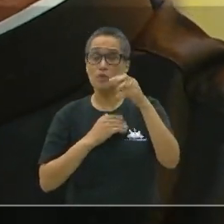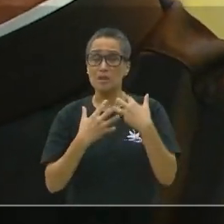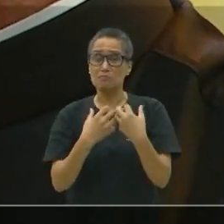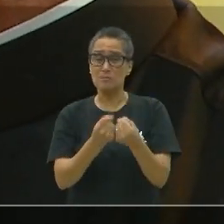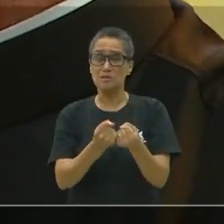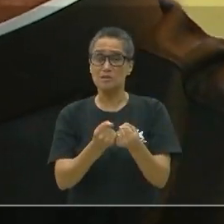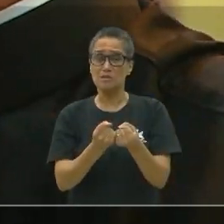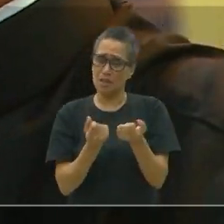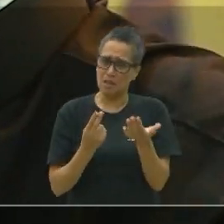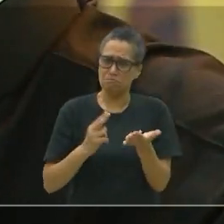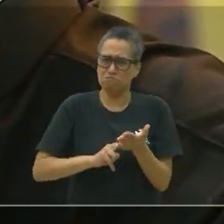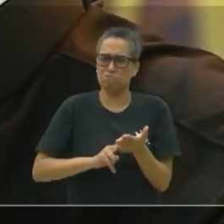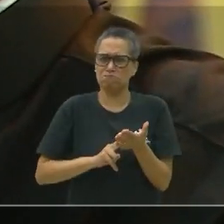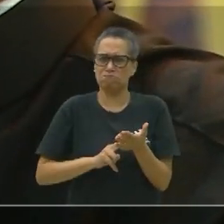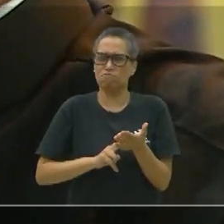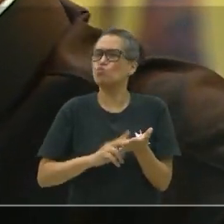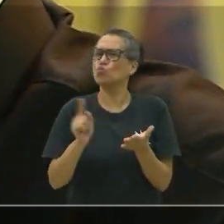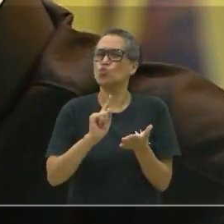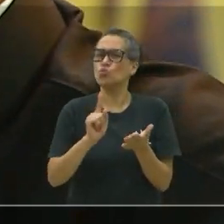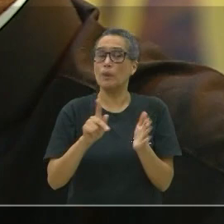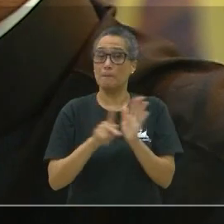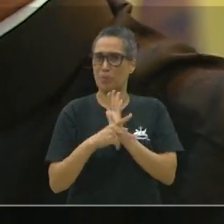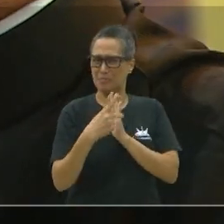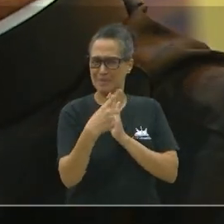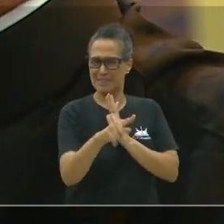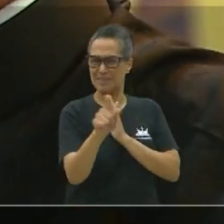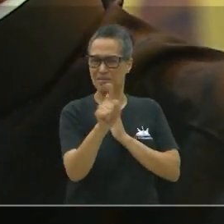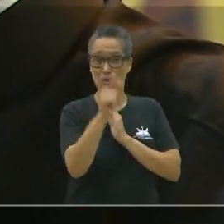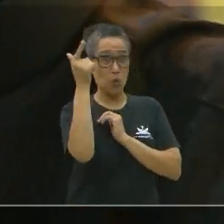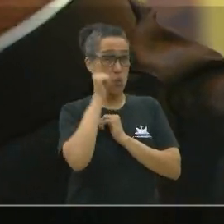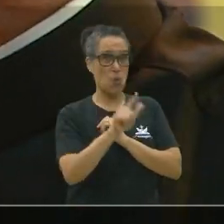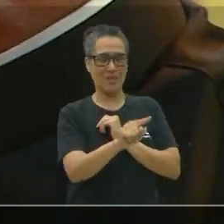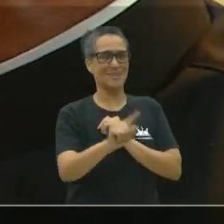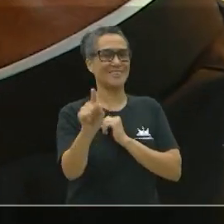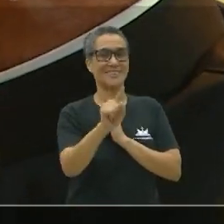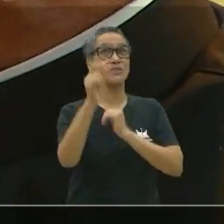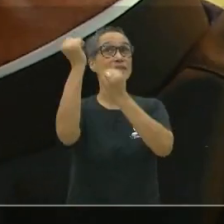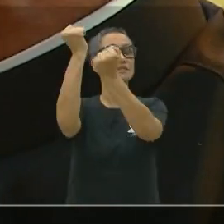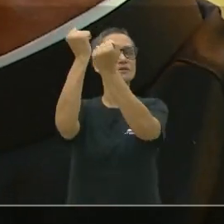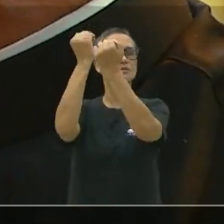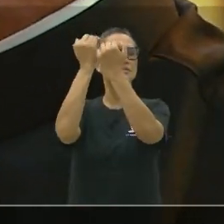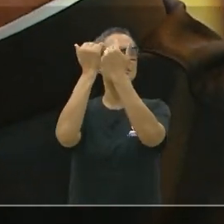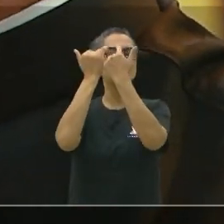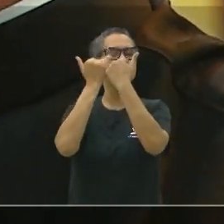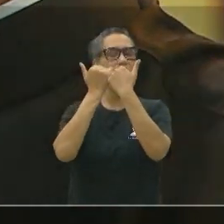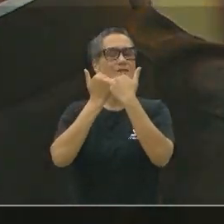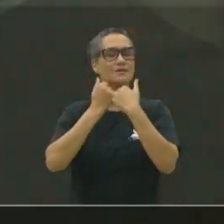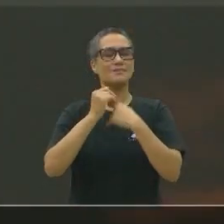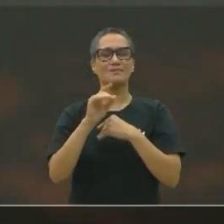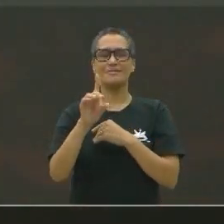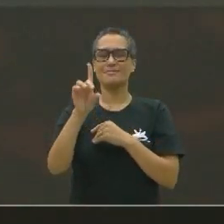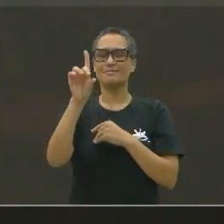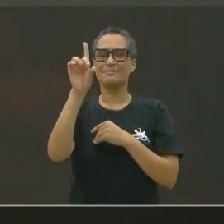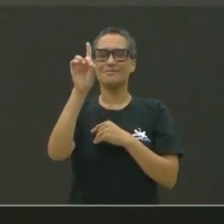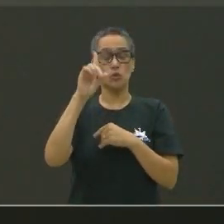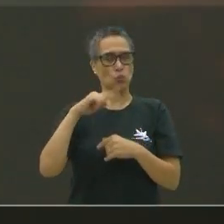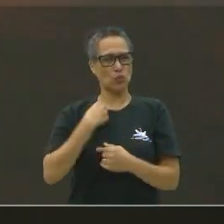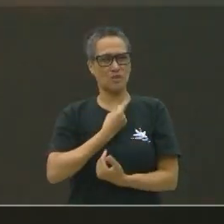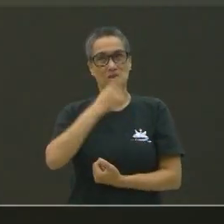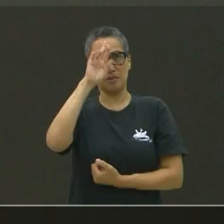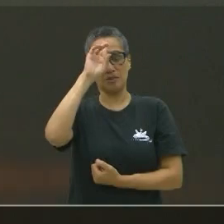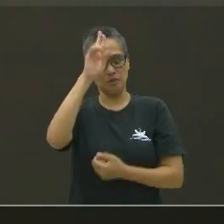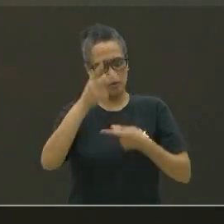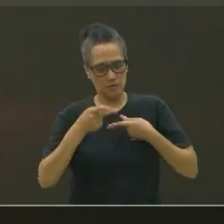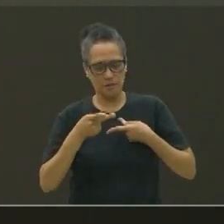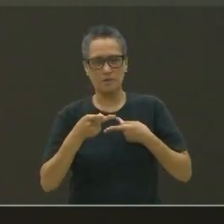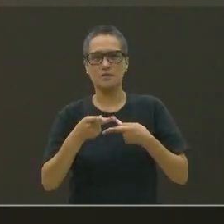posse, não é mérito teu, é graça de Deus, é nosso Senhor te visitando porque Ele